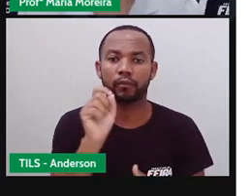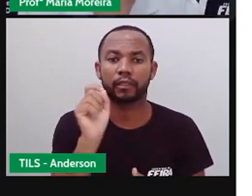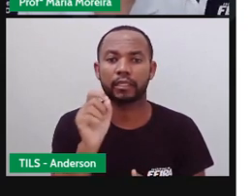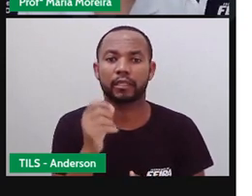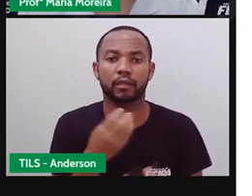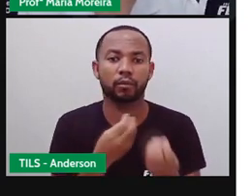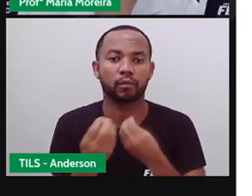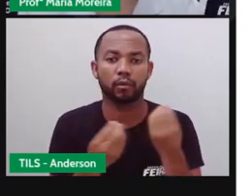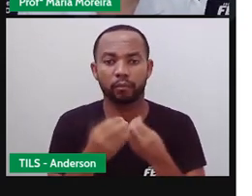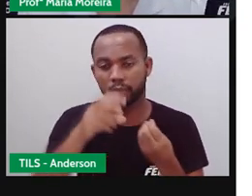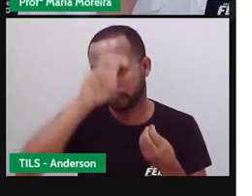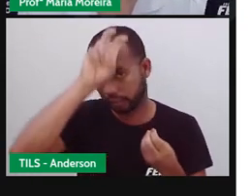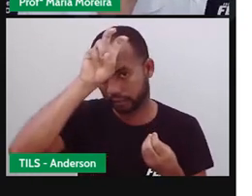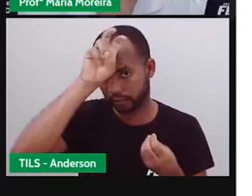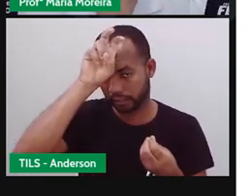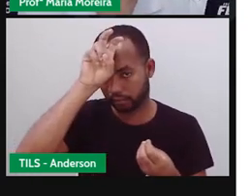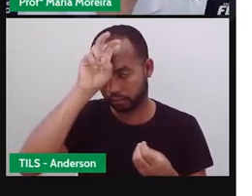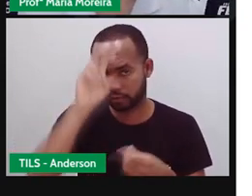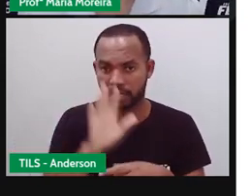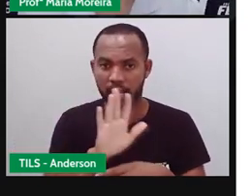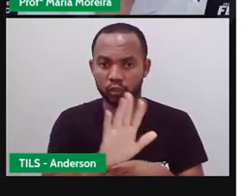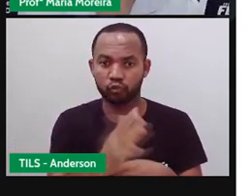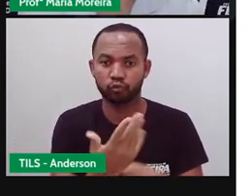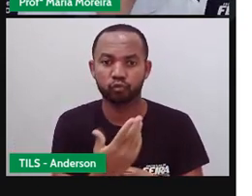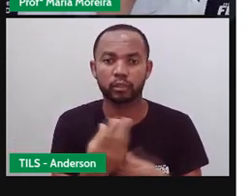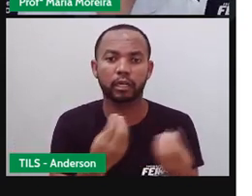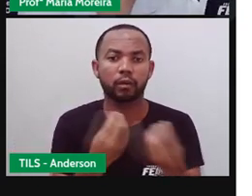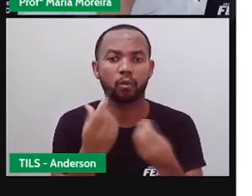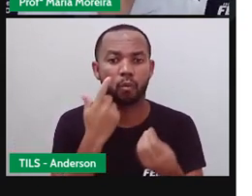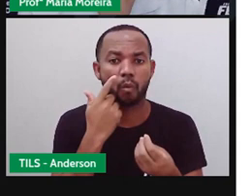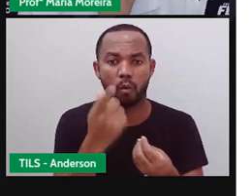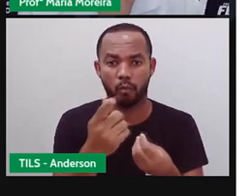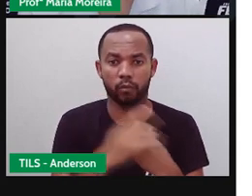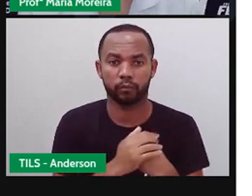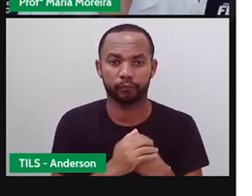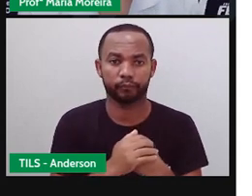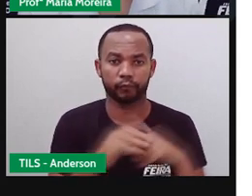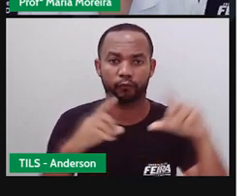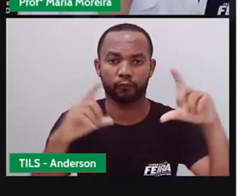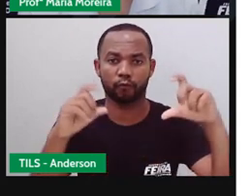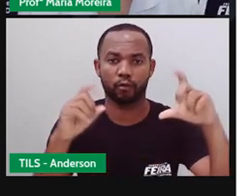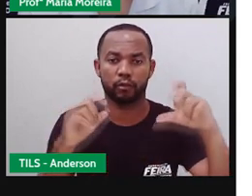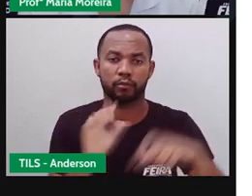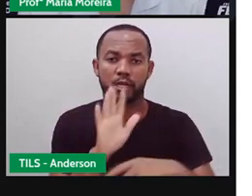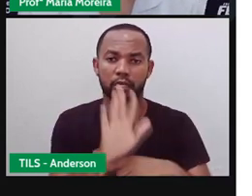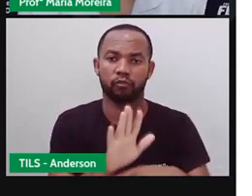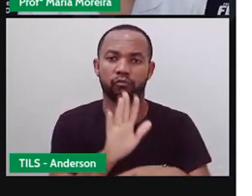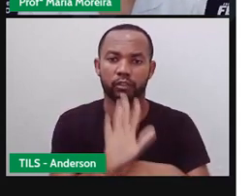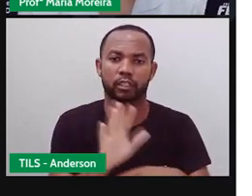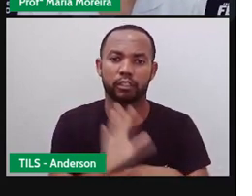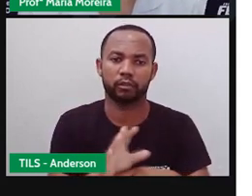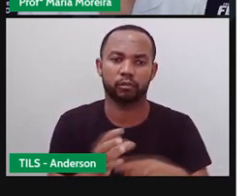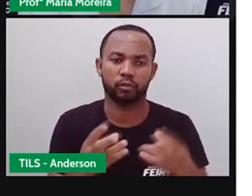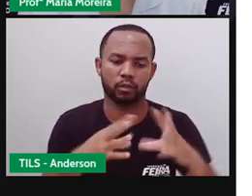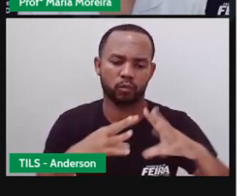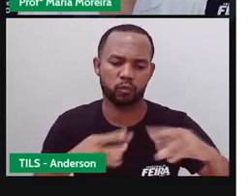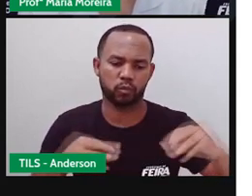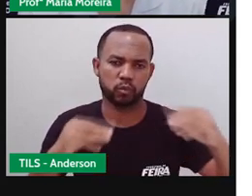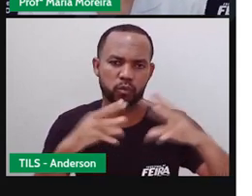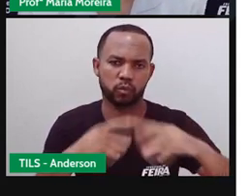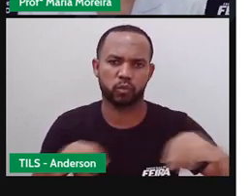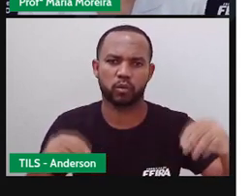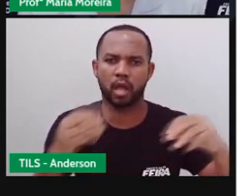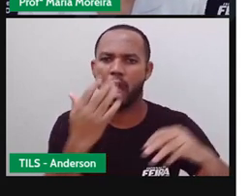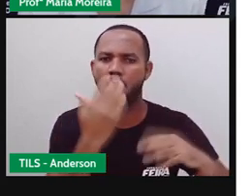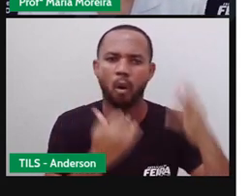a decomposição da matéria orgânica ajudando uma decomposição dos cadáveres